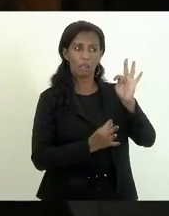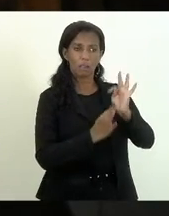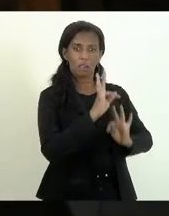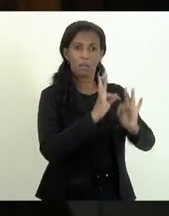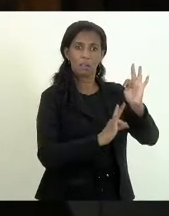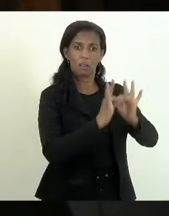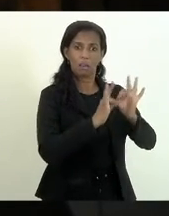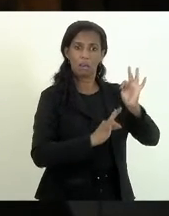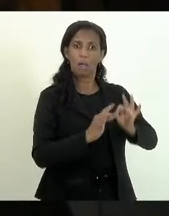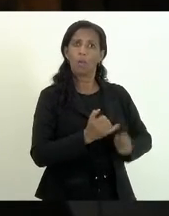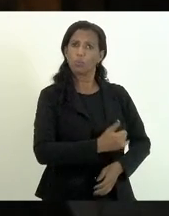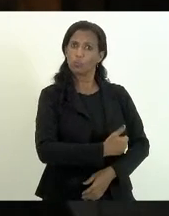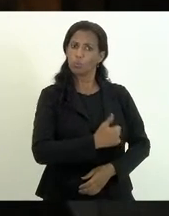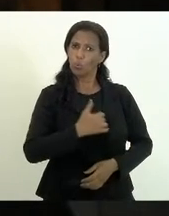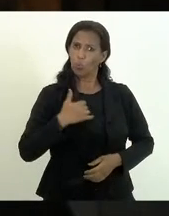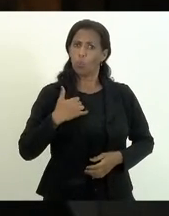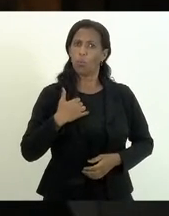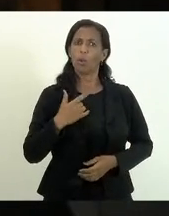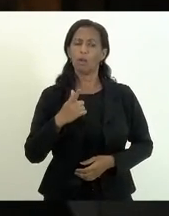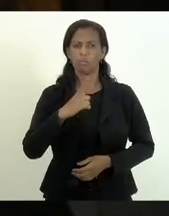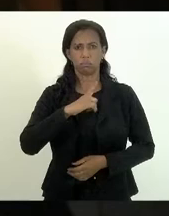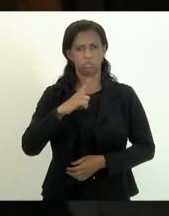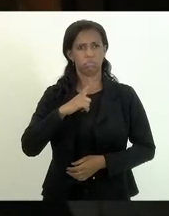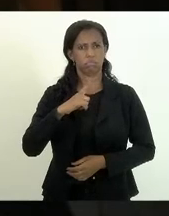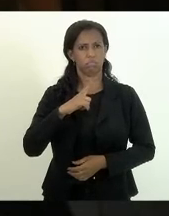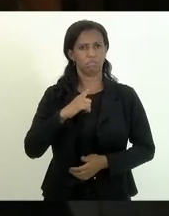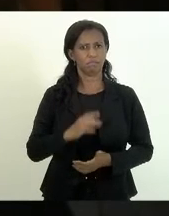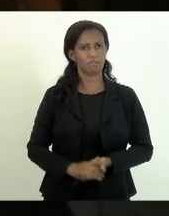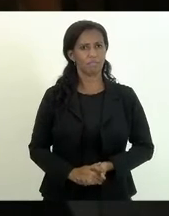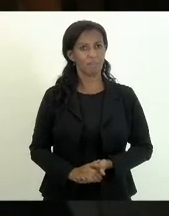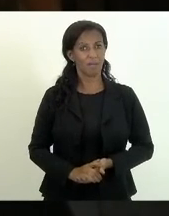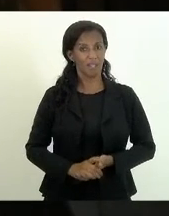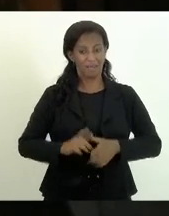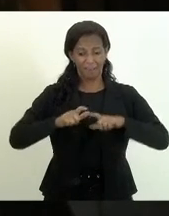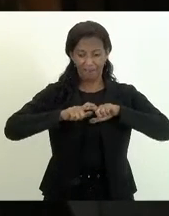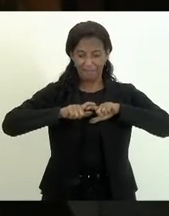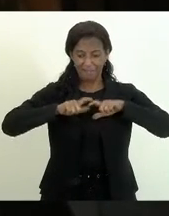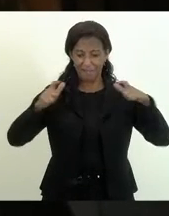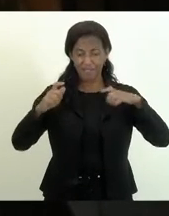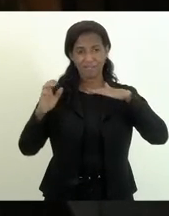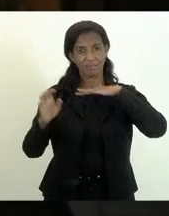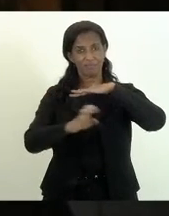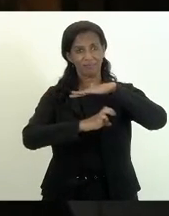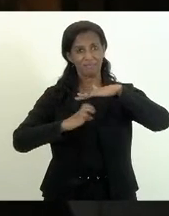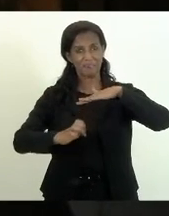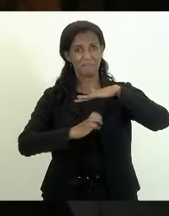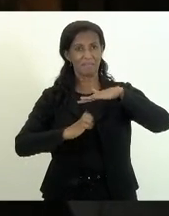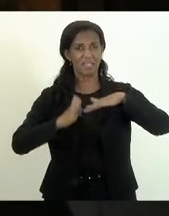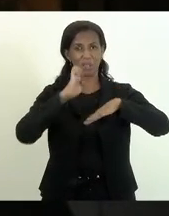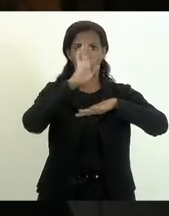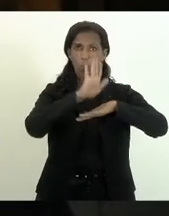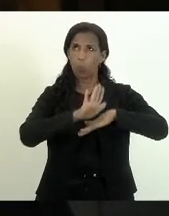nos orgulha muito é a grossa grande empresa Nacional não